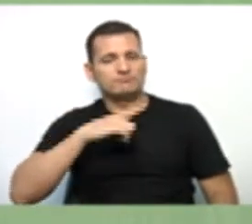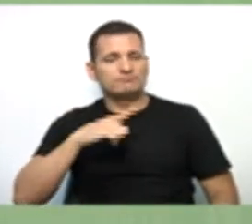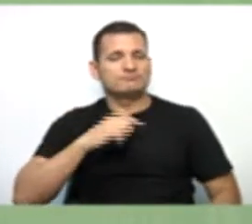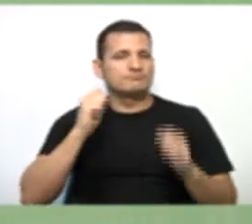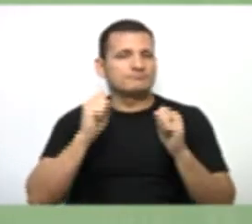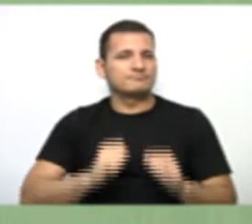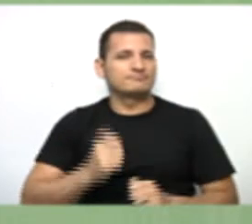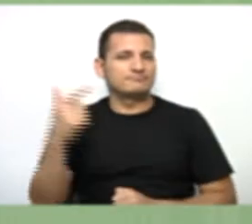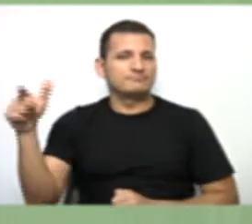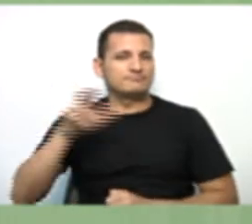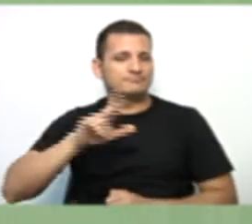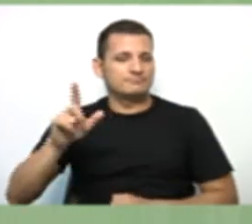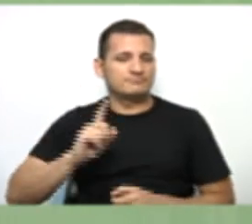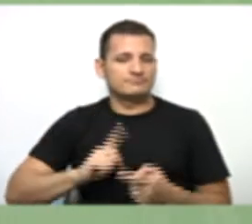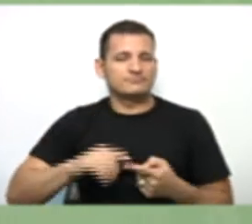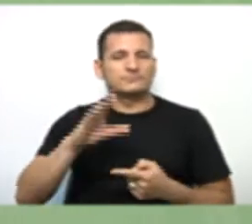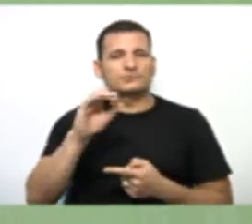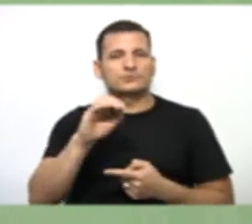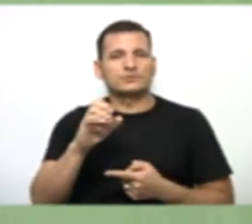coercitivo, não é, o poder